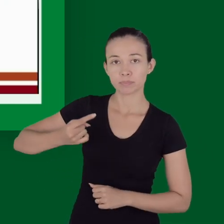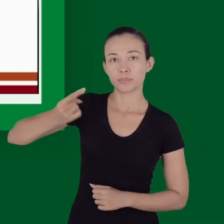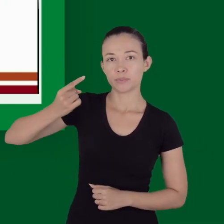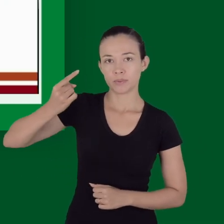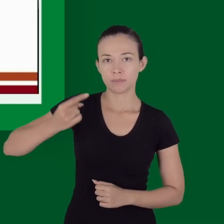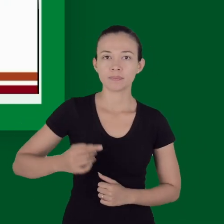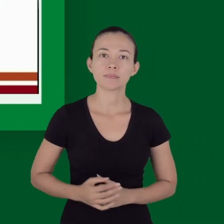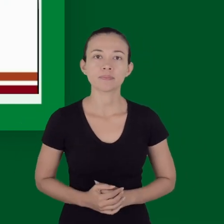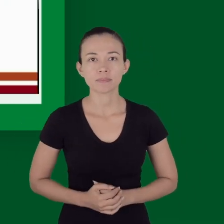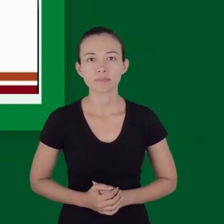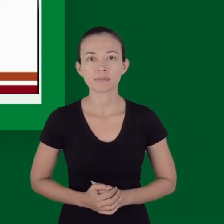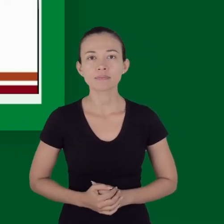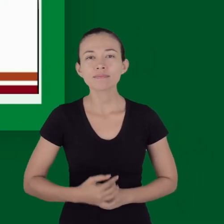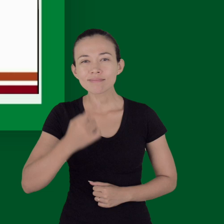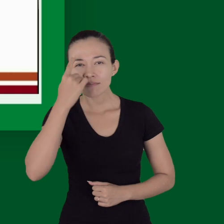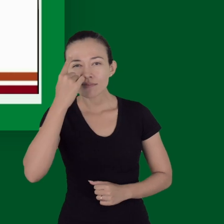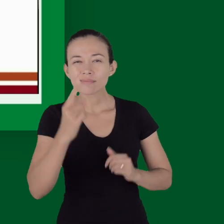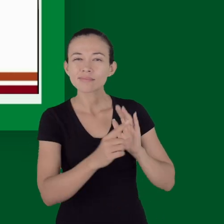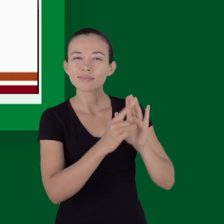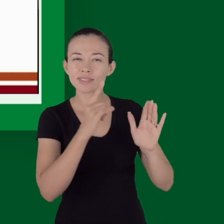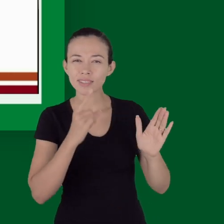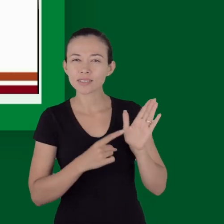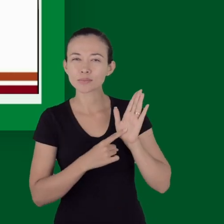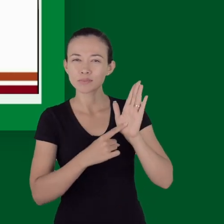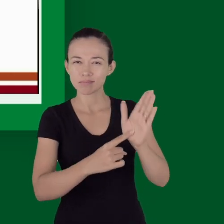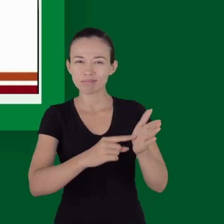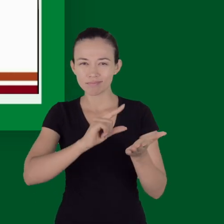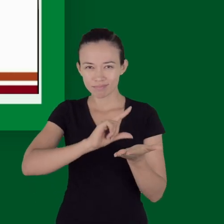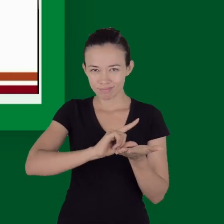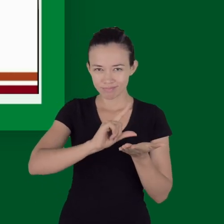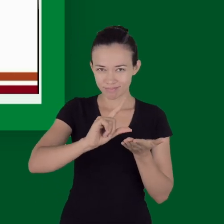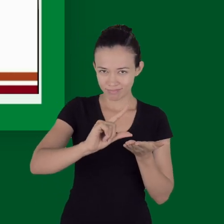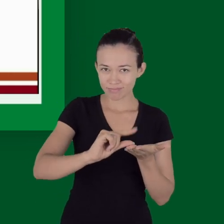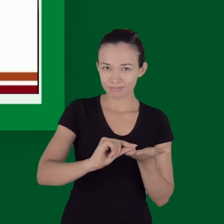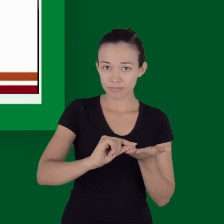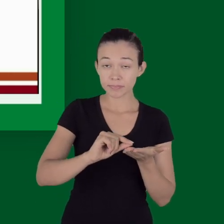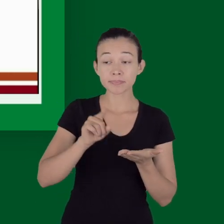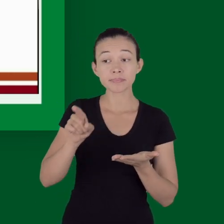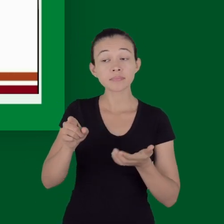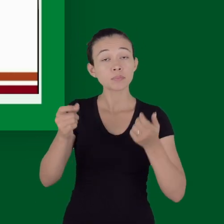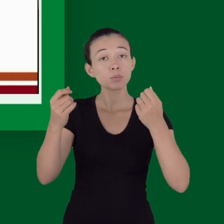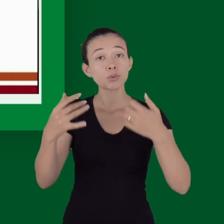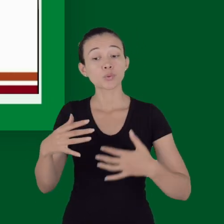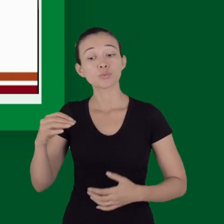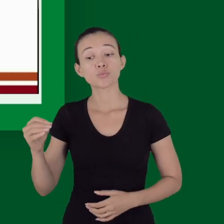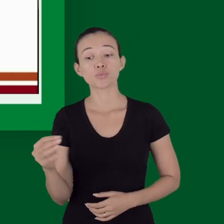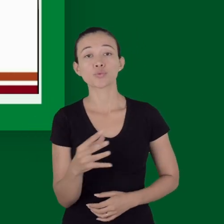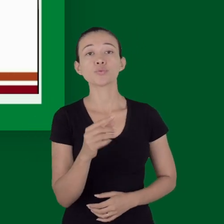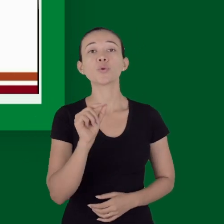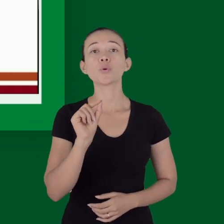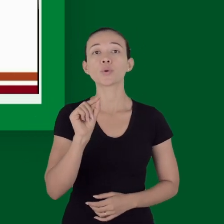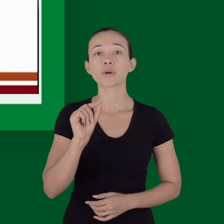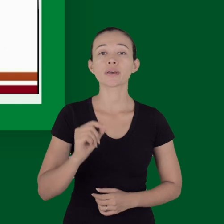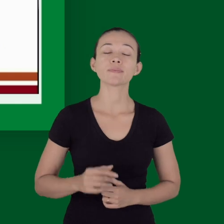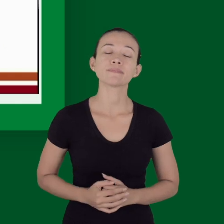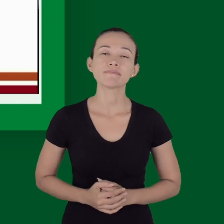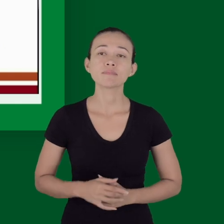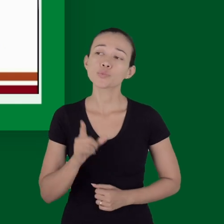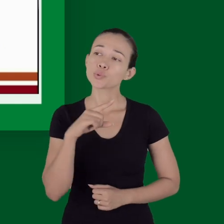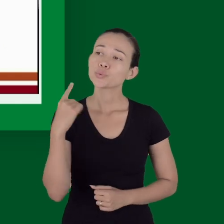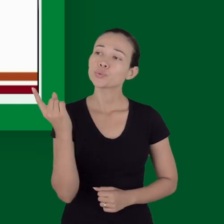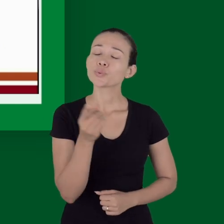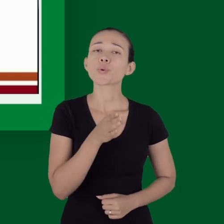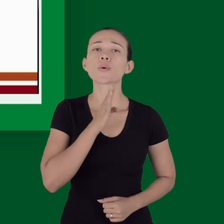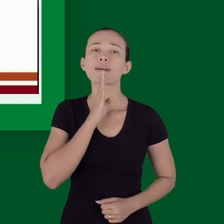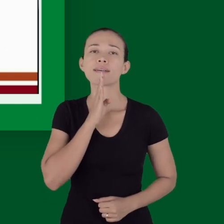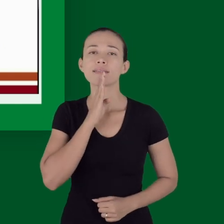a nona edição do phtls que é aquela que que foi que eu usei na referência ela trouxe novidades no mnemônico do